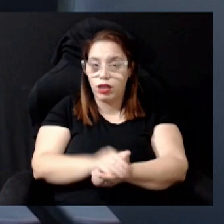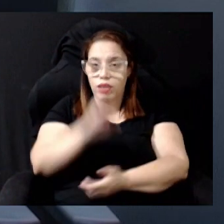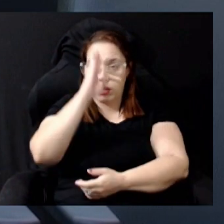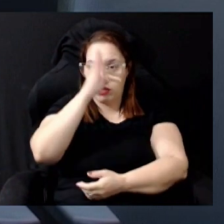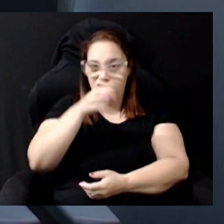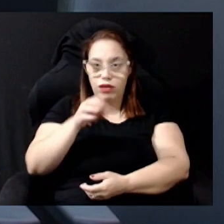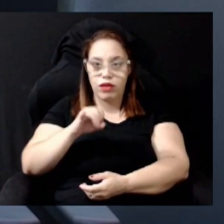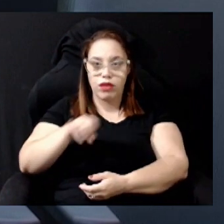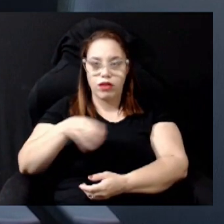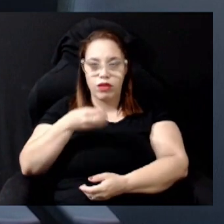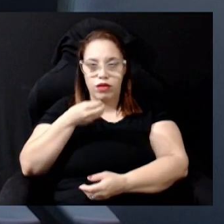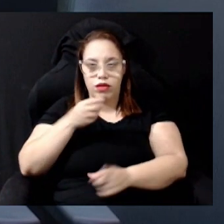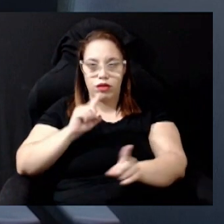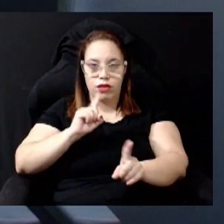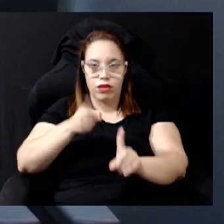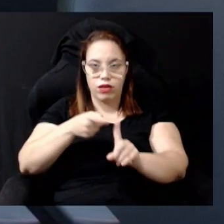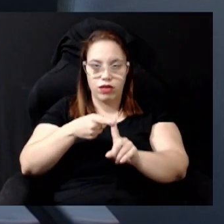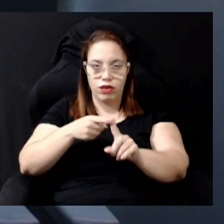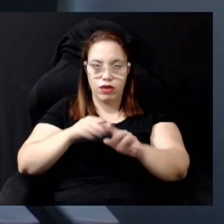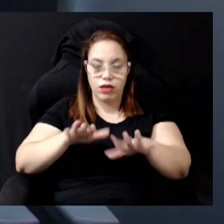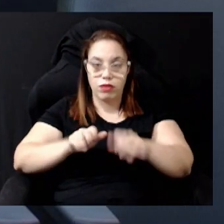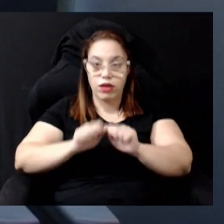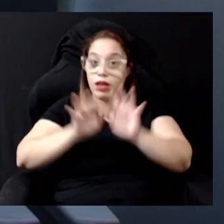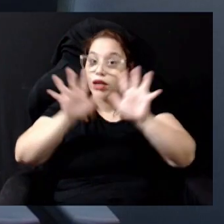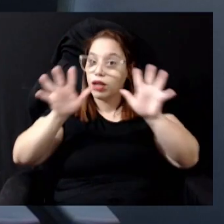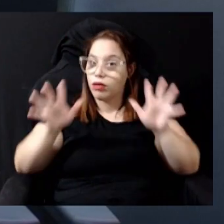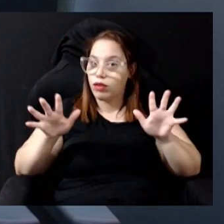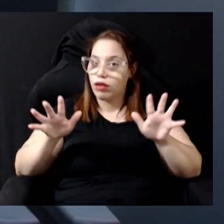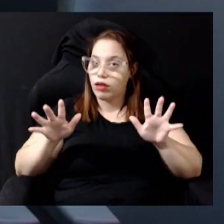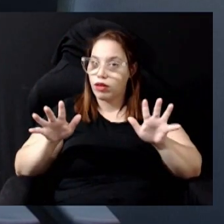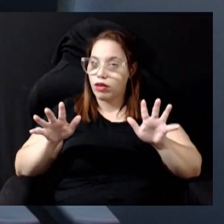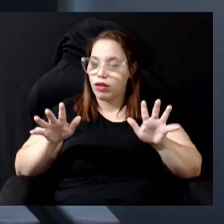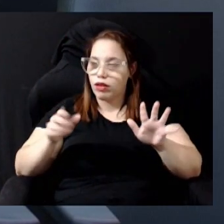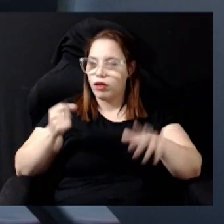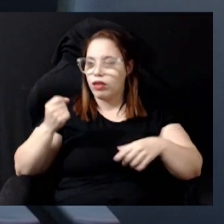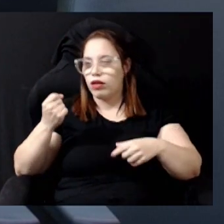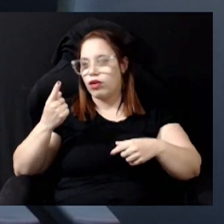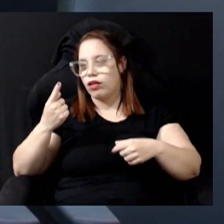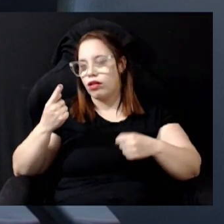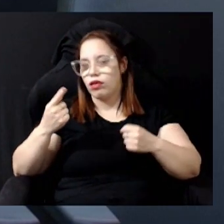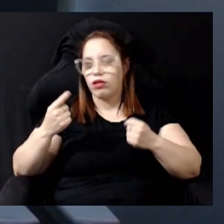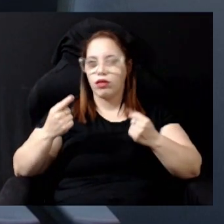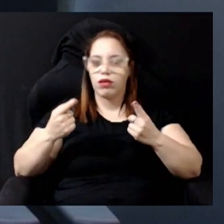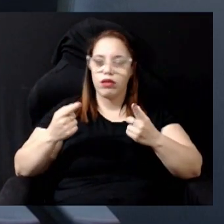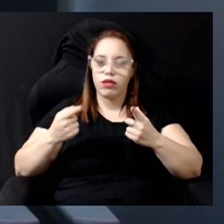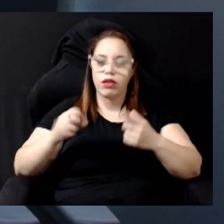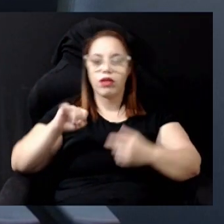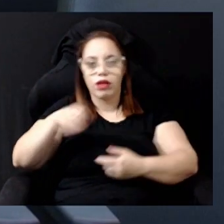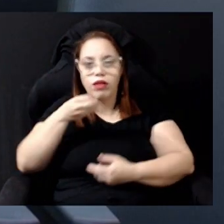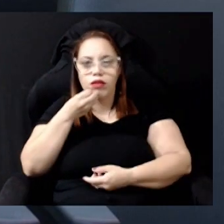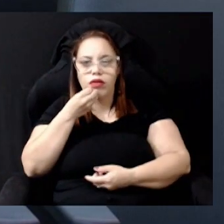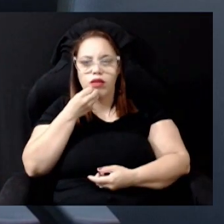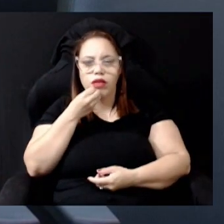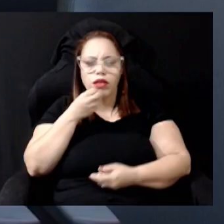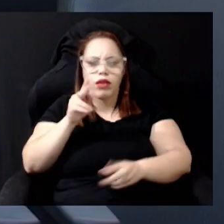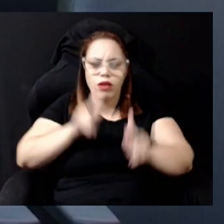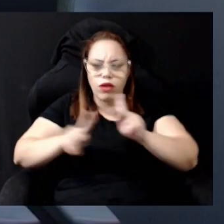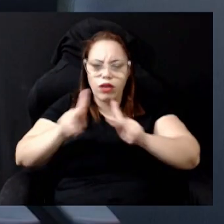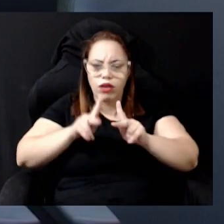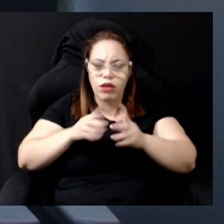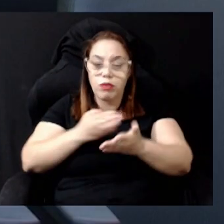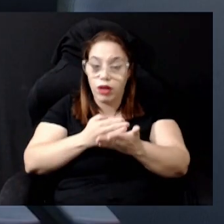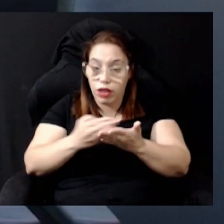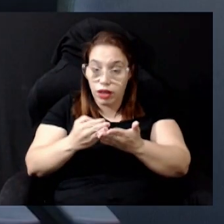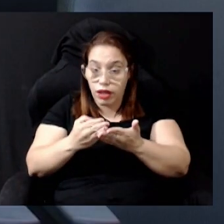que tenha mais transparência e talvez a partir daí dê essa oportunidade para que a população participe,